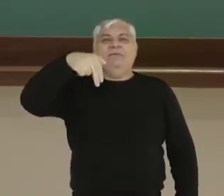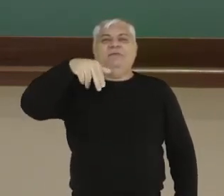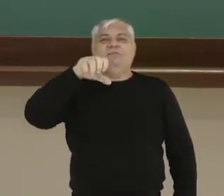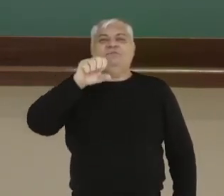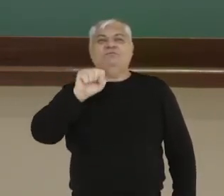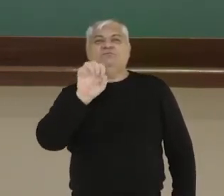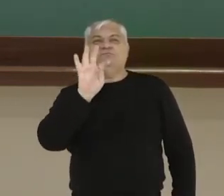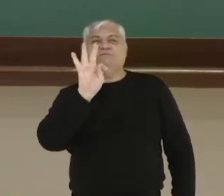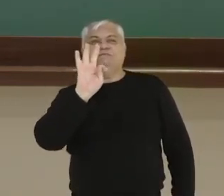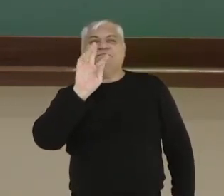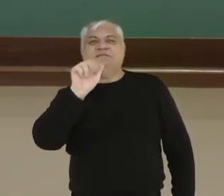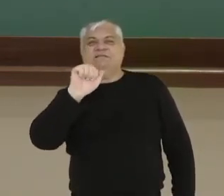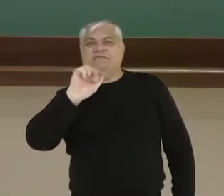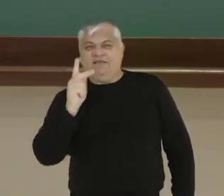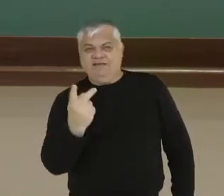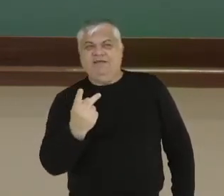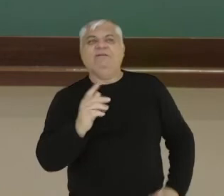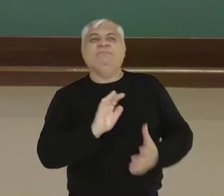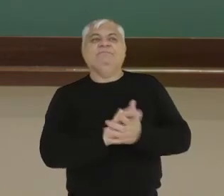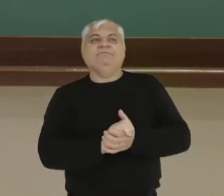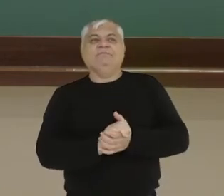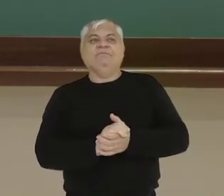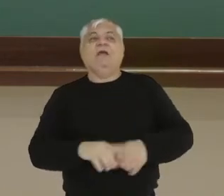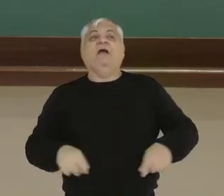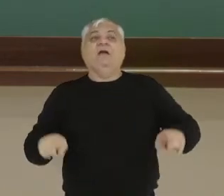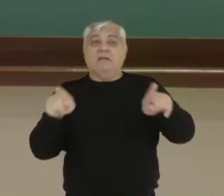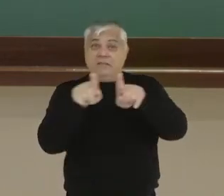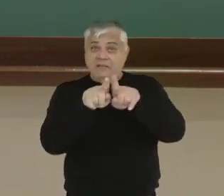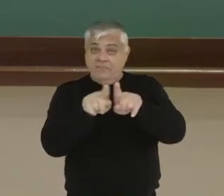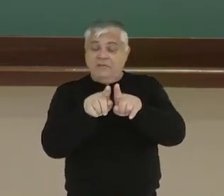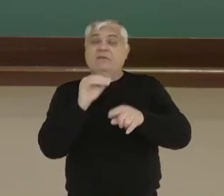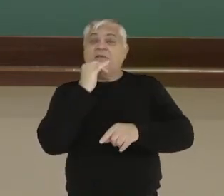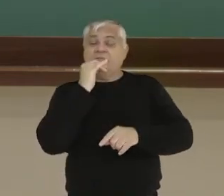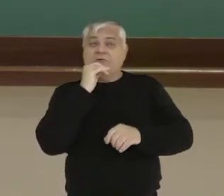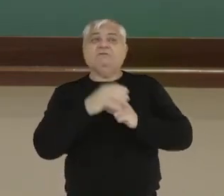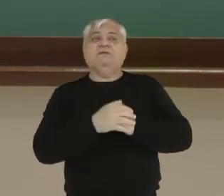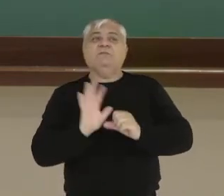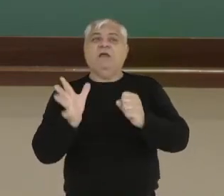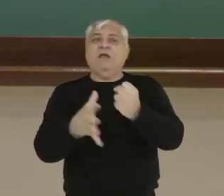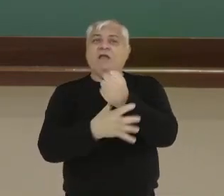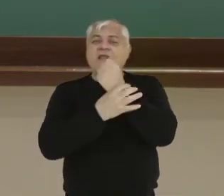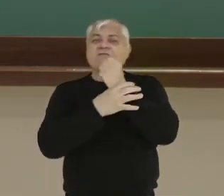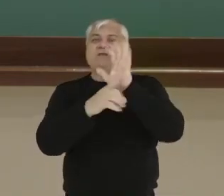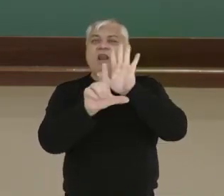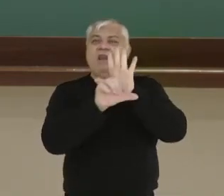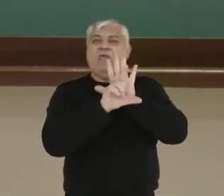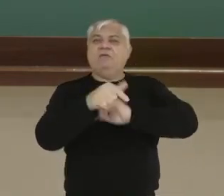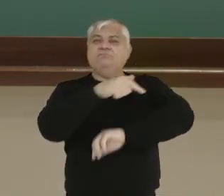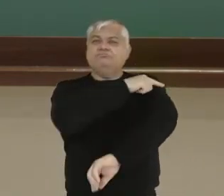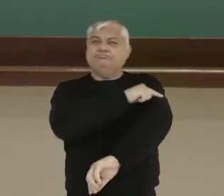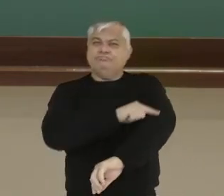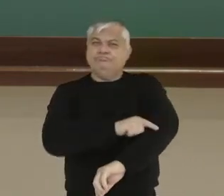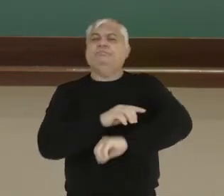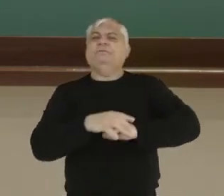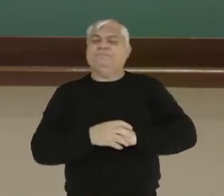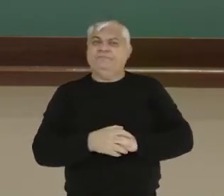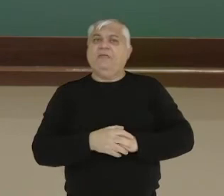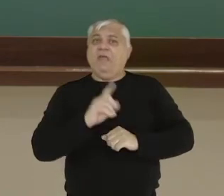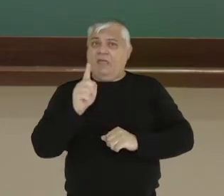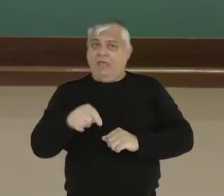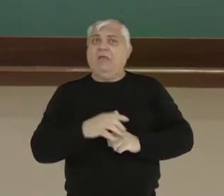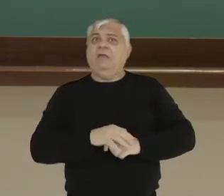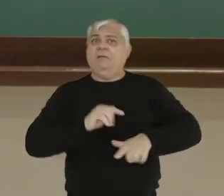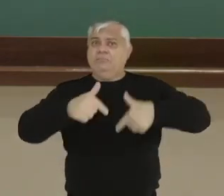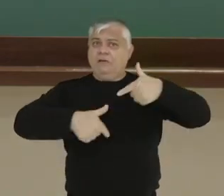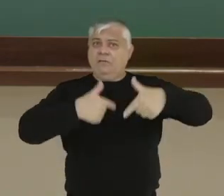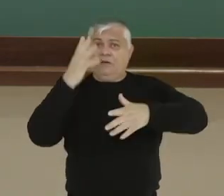tropas terrestres também têm sido convocadas para a missão da garantia da lei e ordem, que são missões dentro